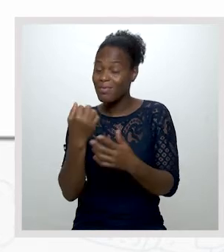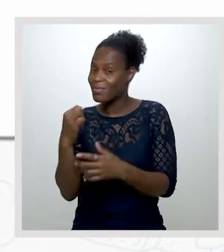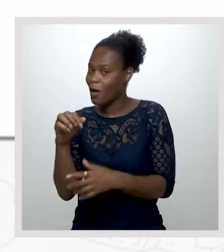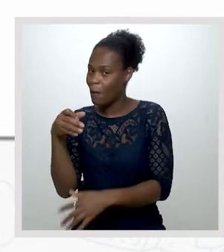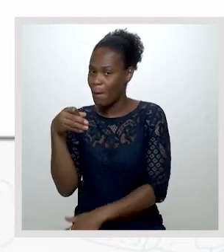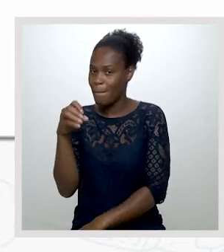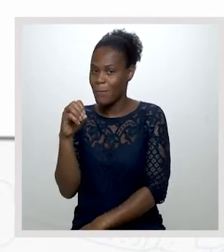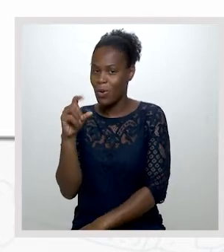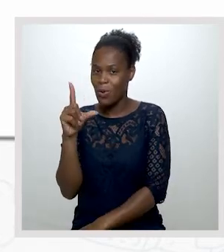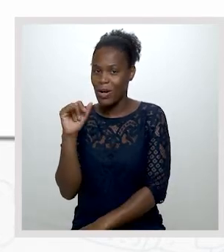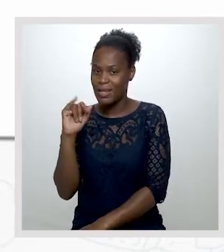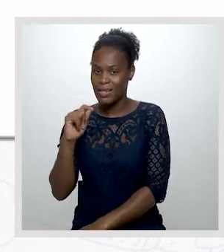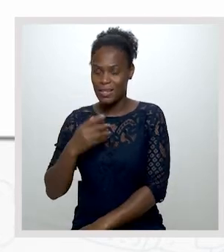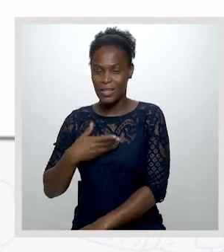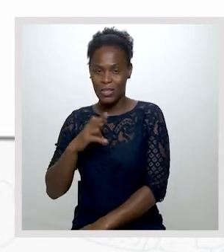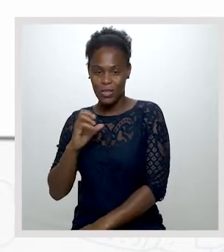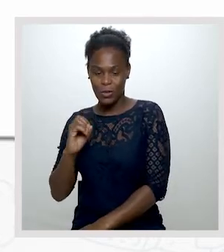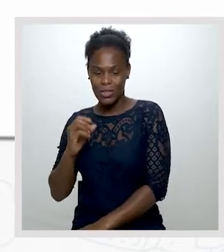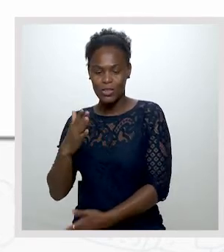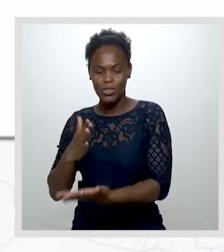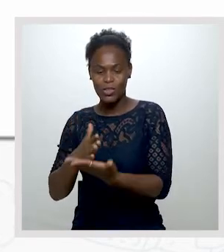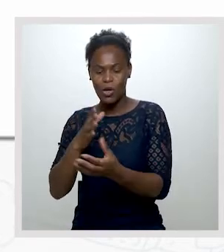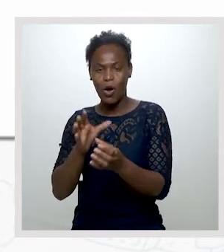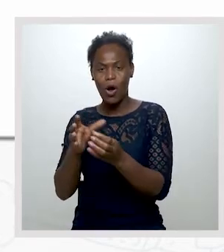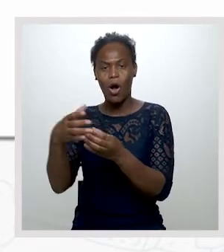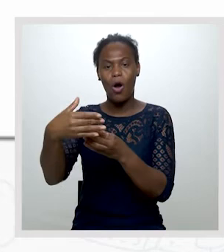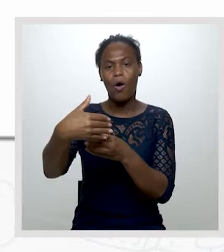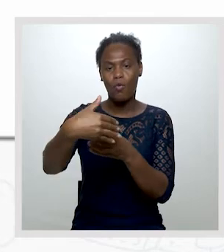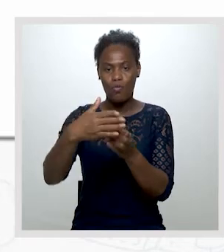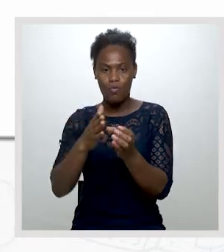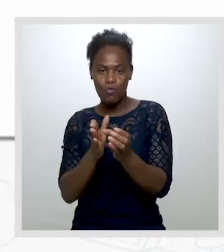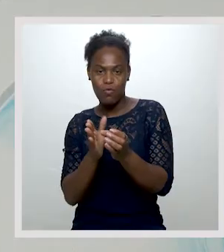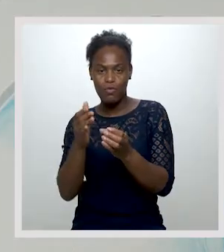são limitados pelas superfícies curvas.